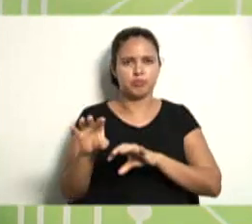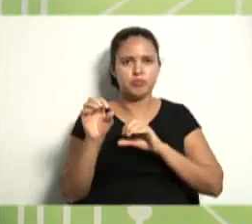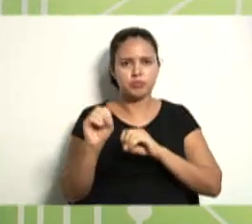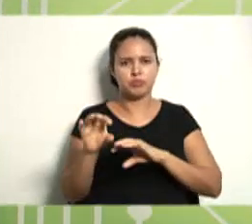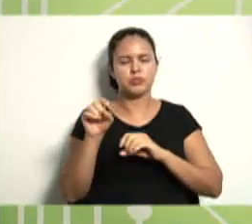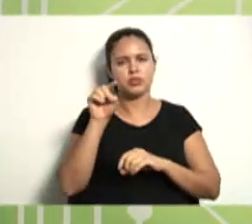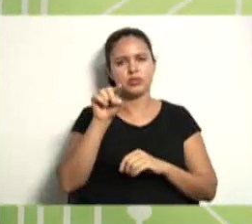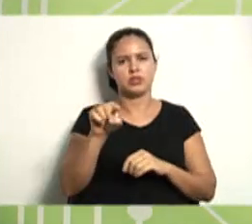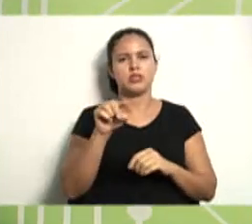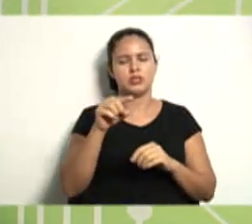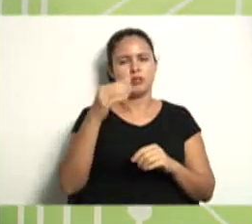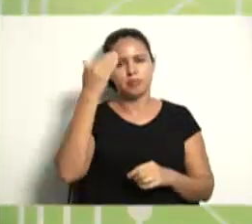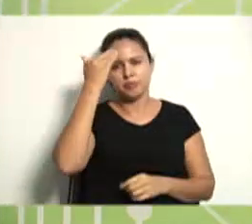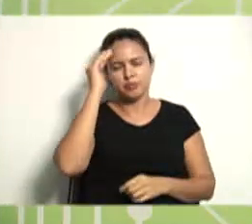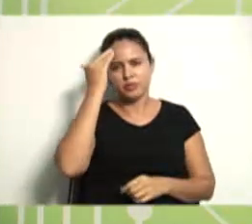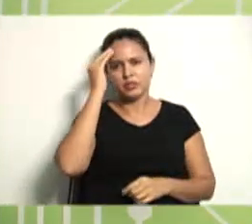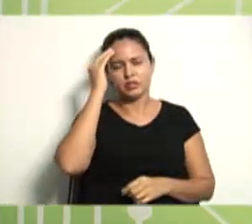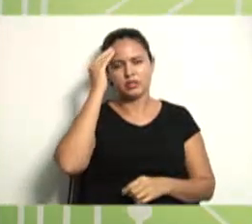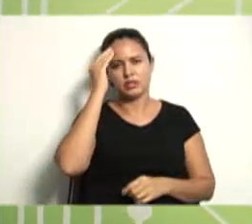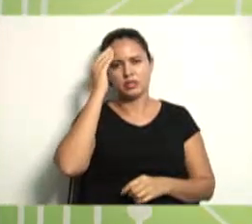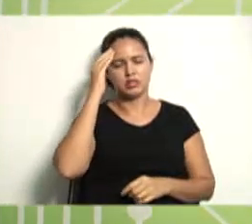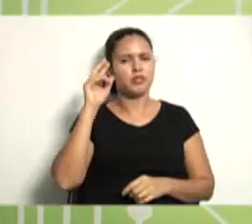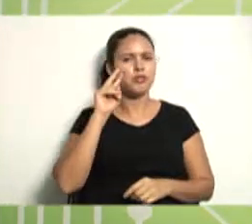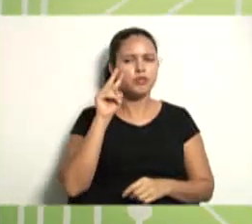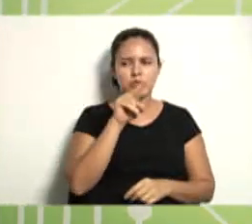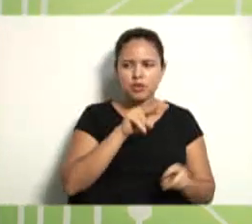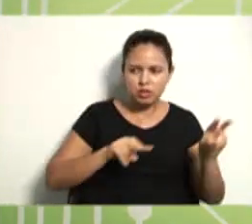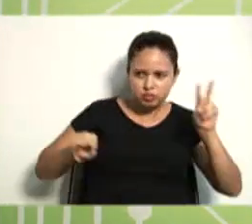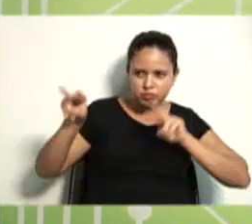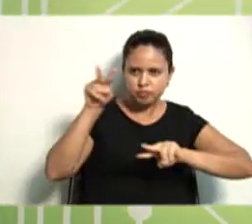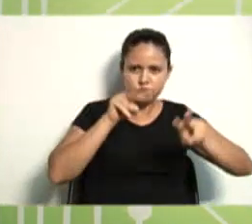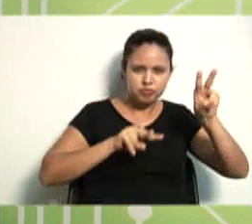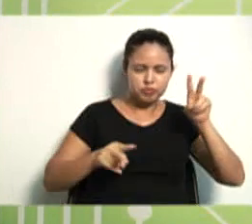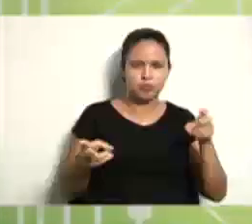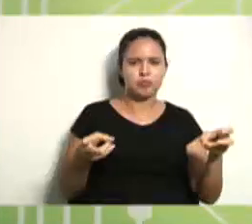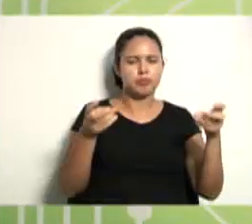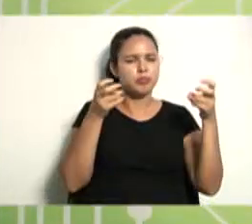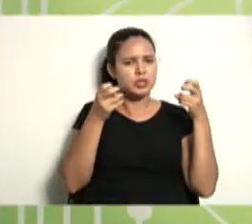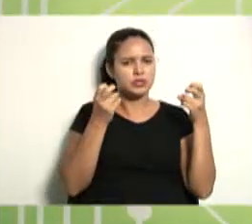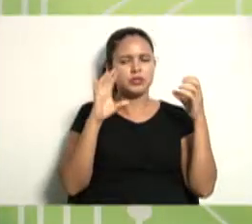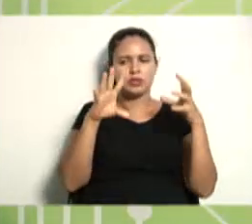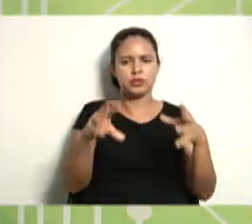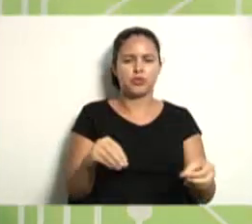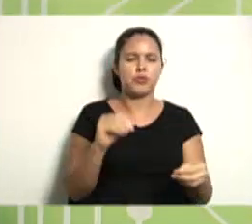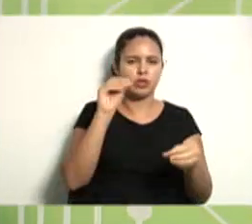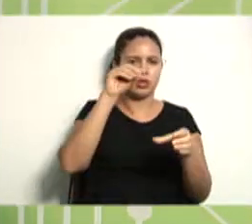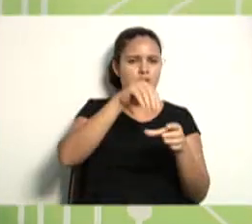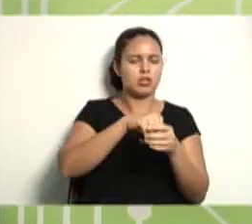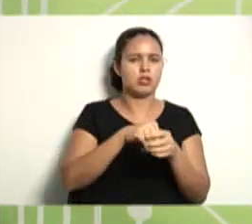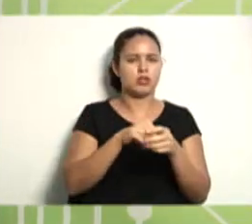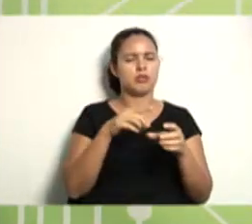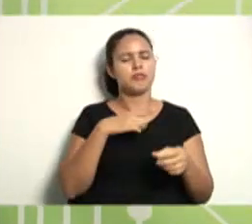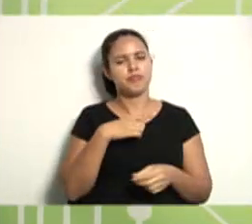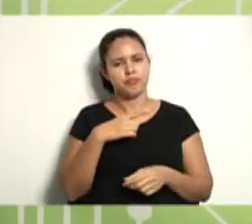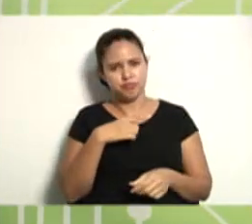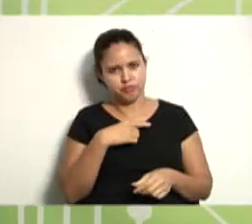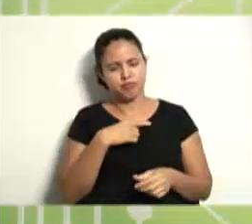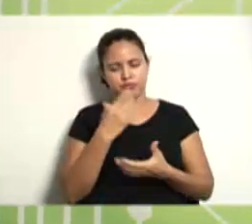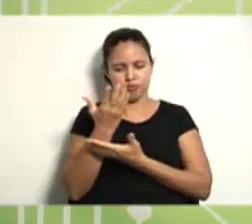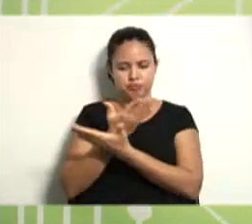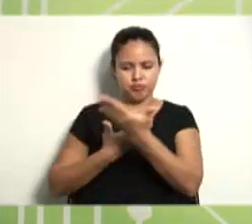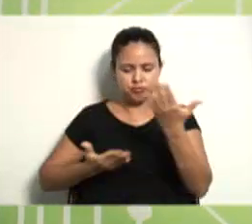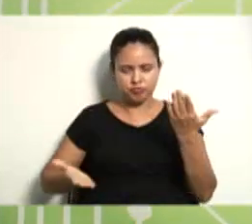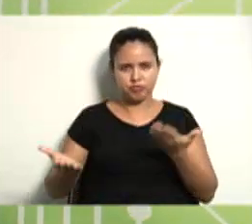possa compreender, olhar a sua realidade de forma diferenciada e perceber essas